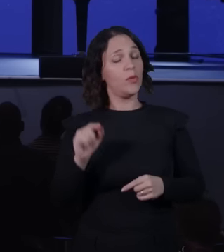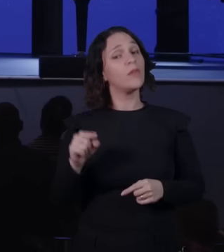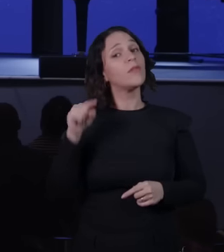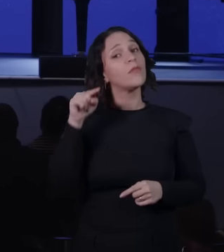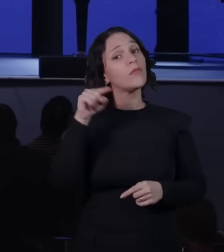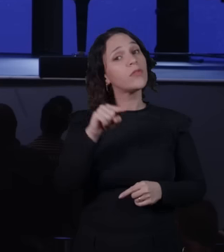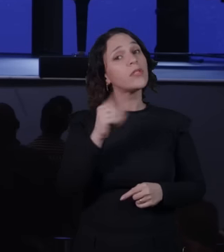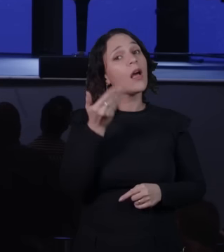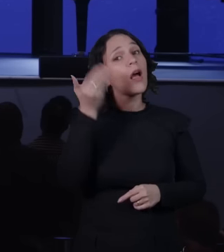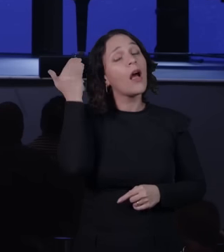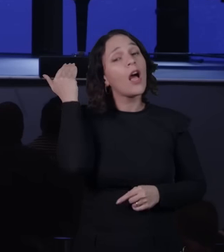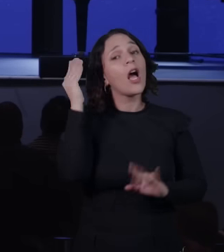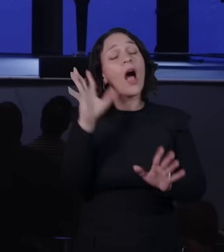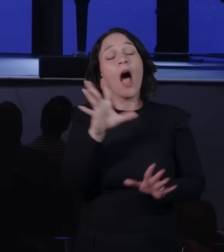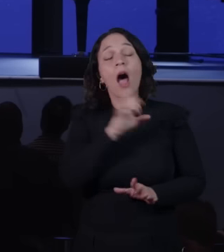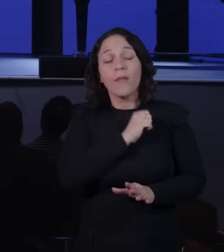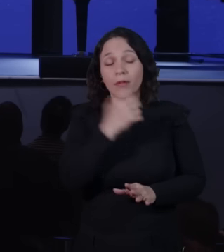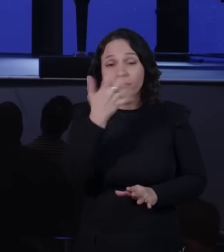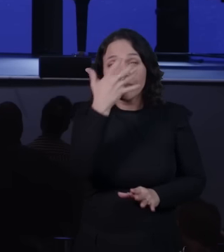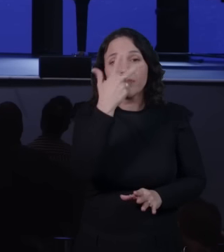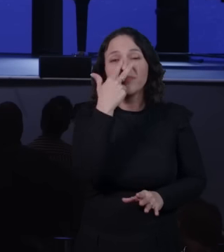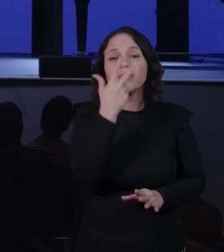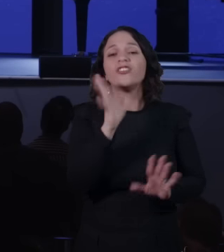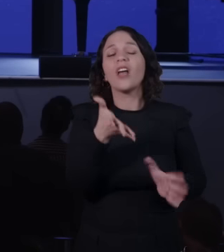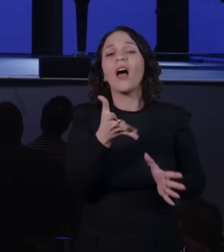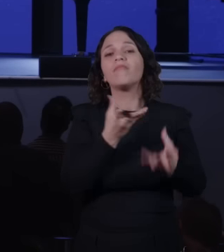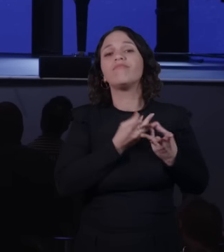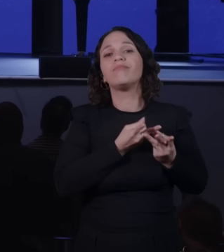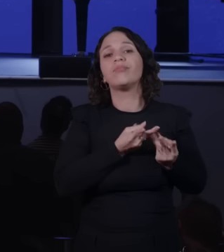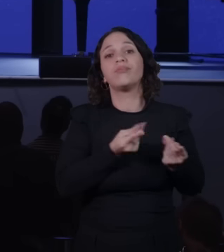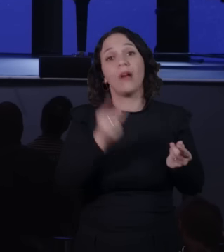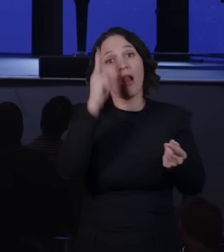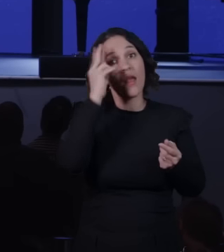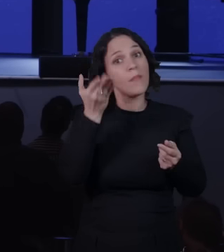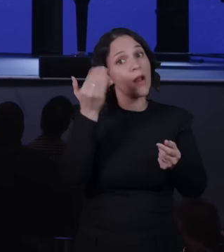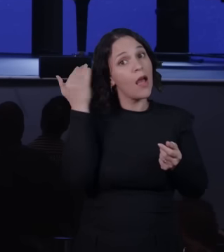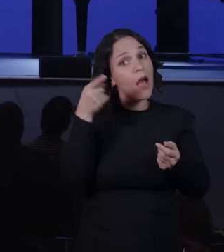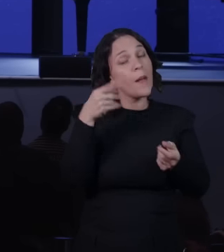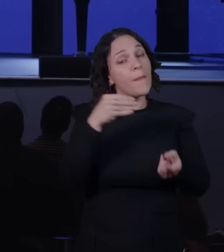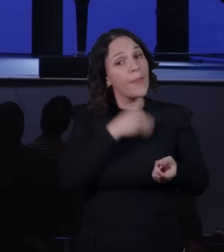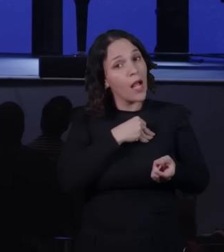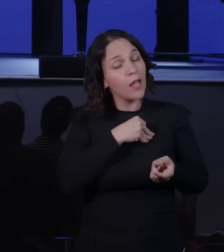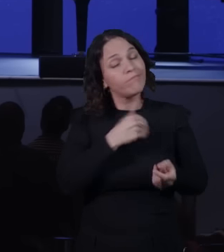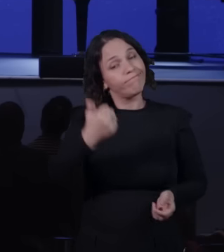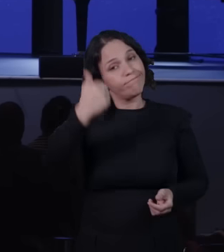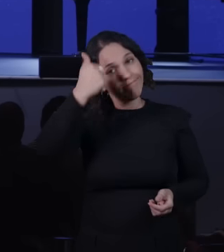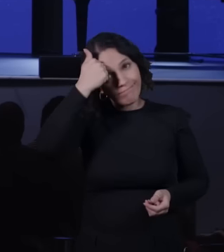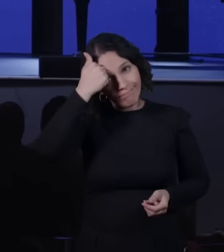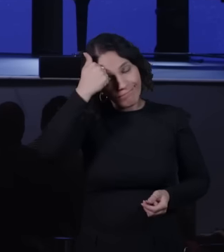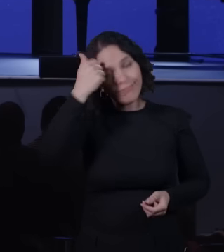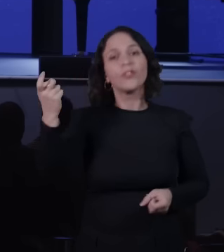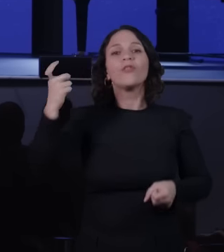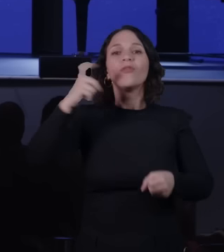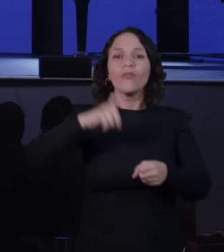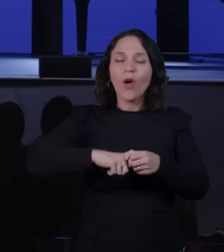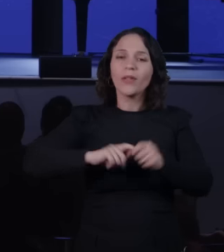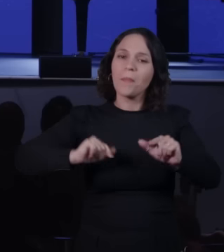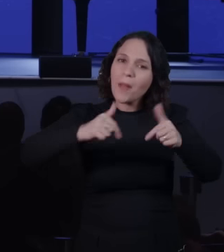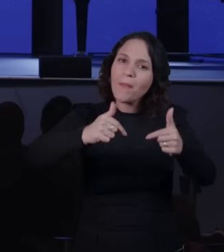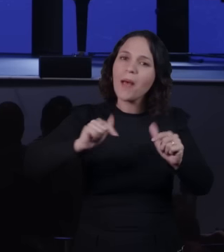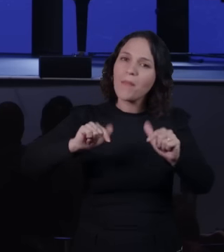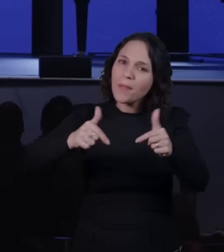o teu primeiro amor. Lembra-te, pois, de onde caíste, arrepende-te e volta à prática das primeiras